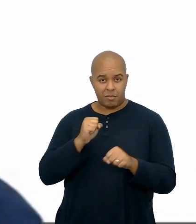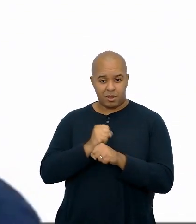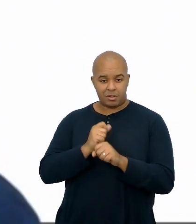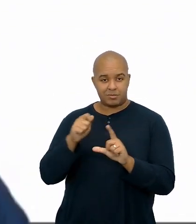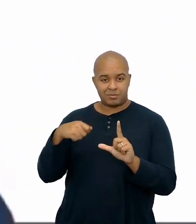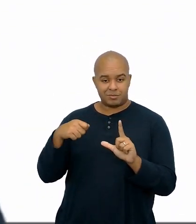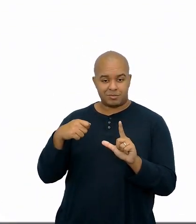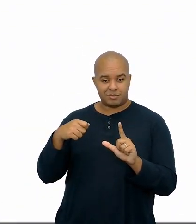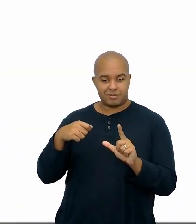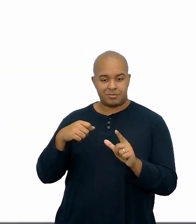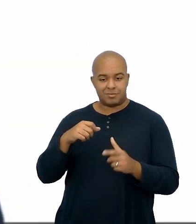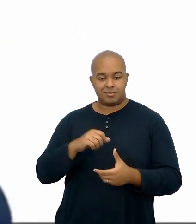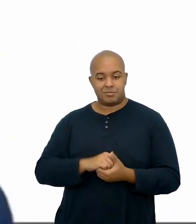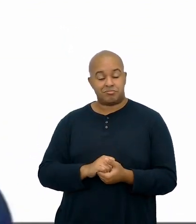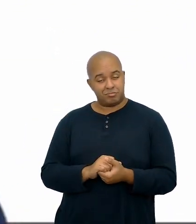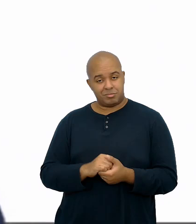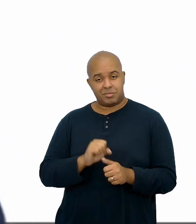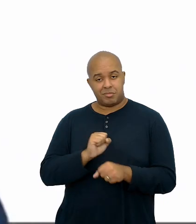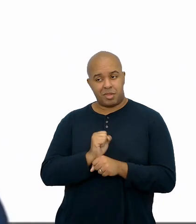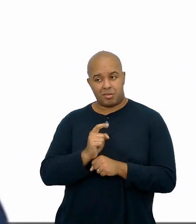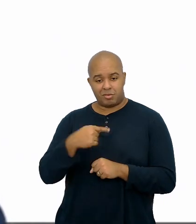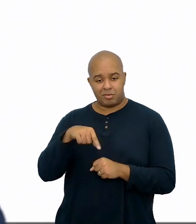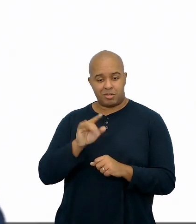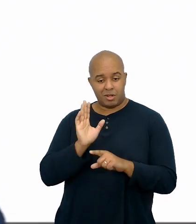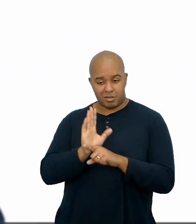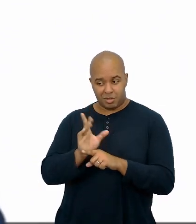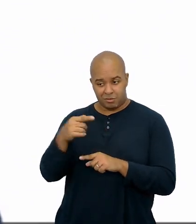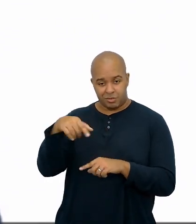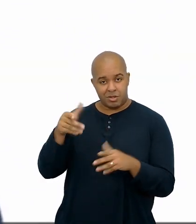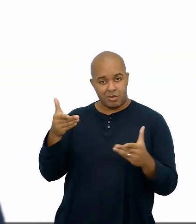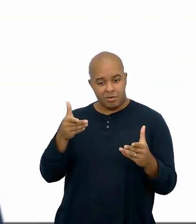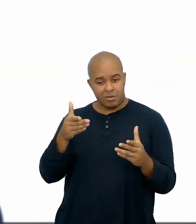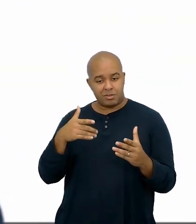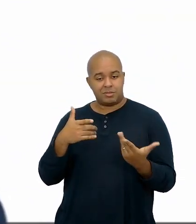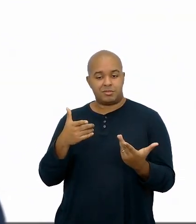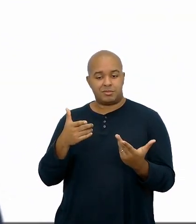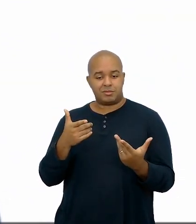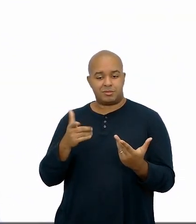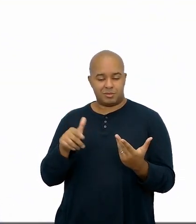com a... Espero, gente, ter auxiliado vocês, ter